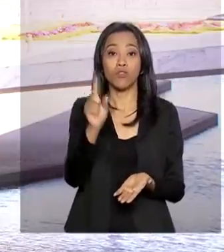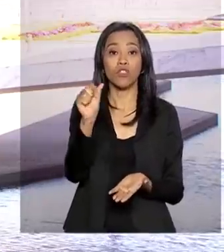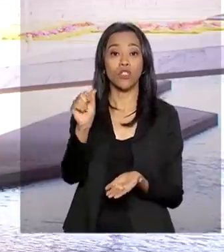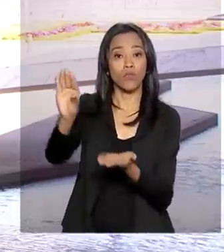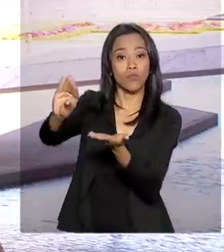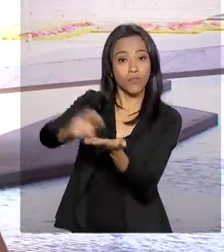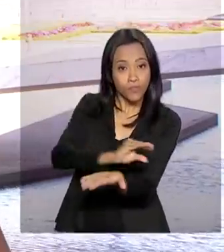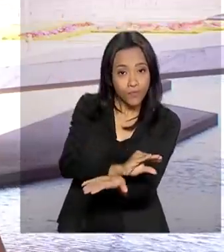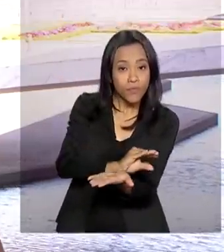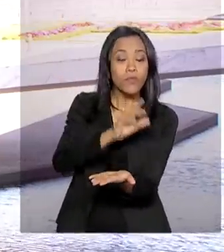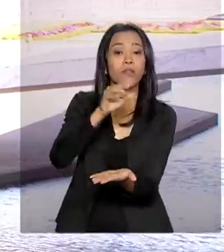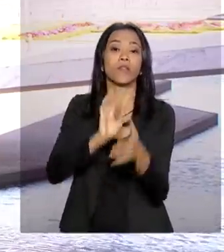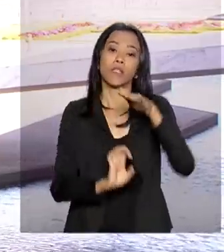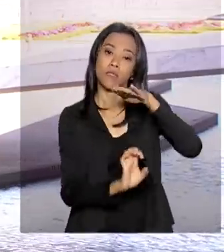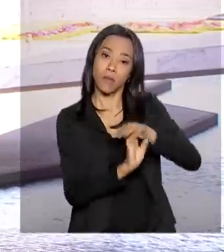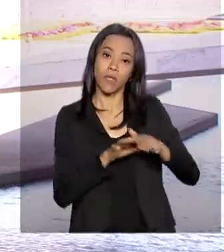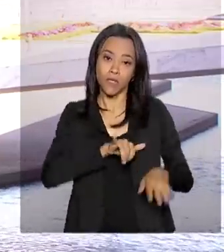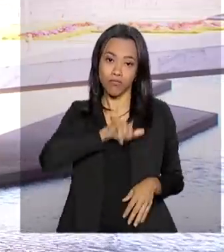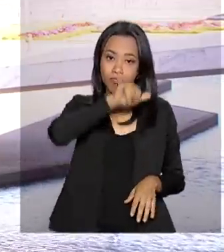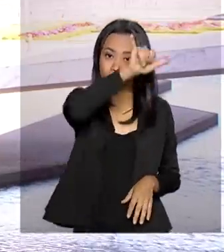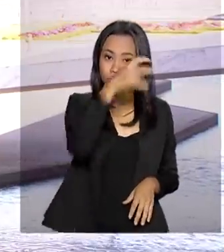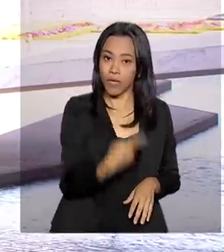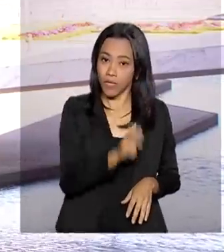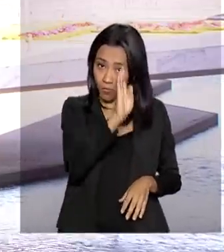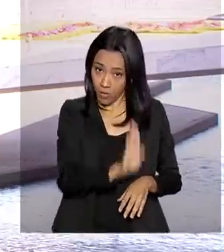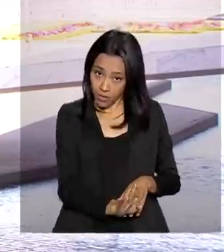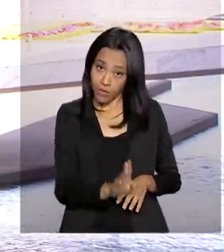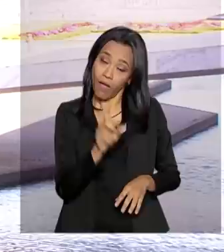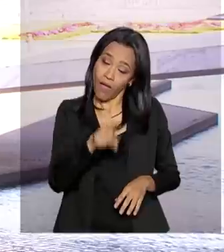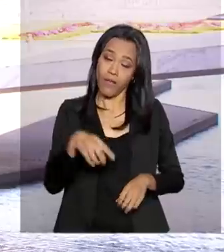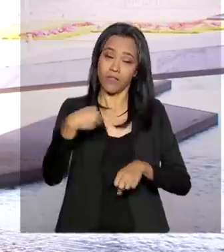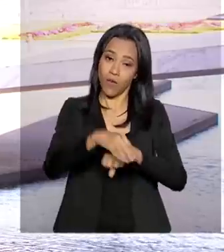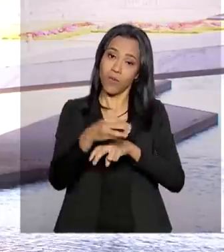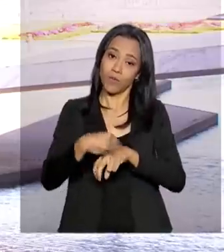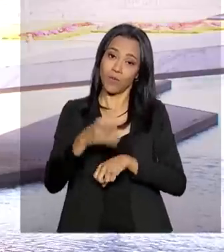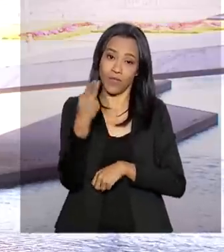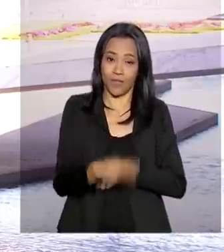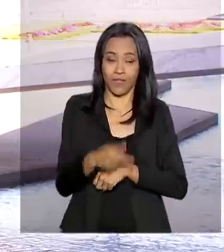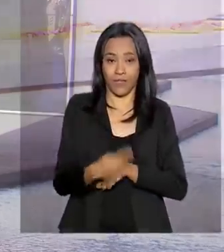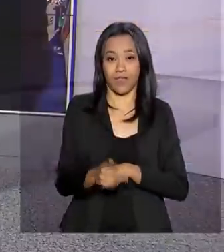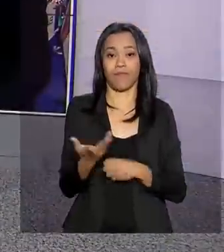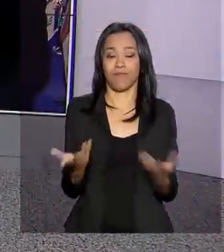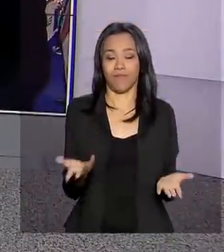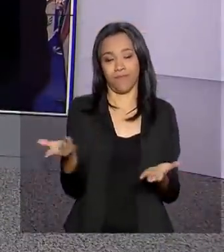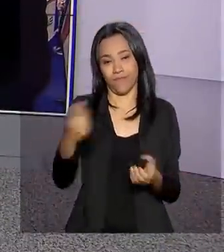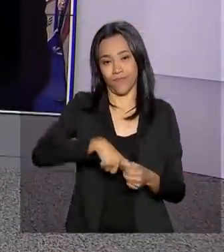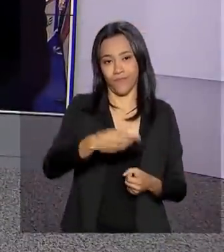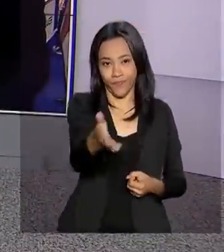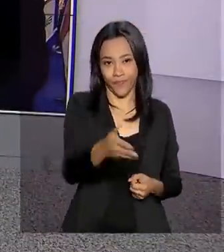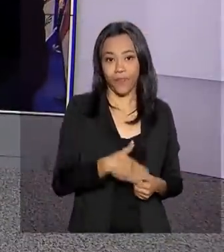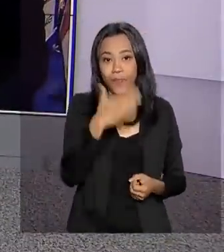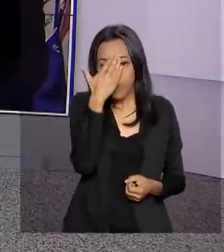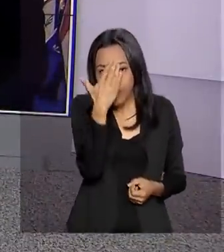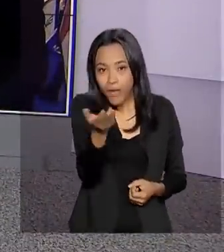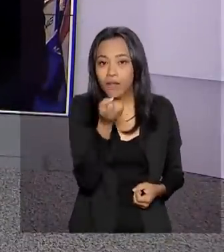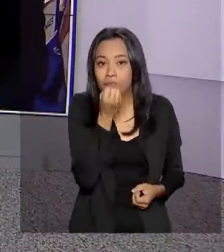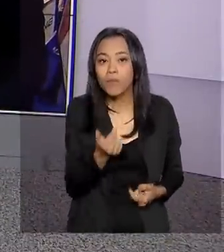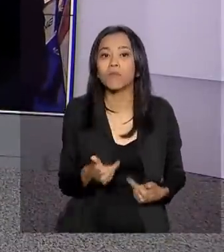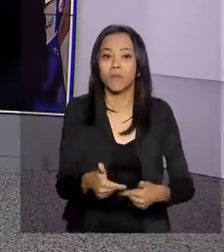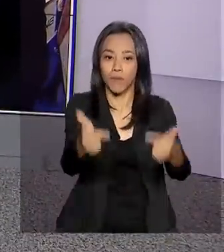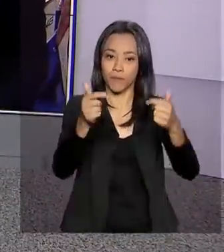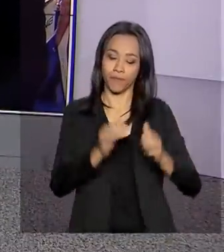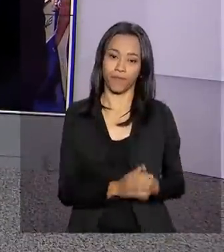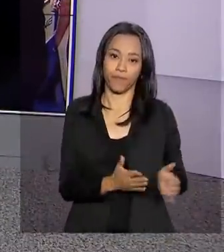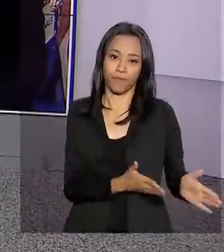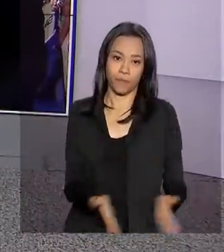em companhias aéreas sediadas aqui no brasil essas são as informações do congresso carla voto com você ligada à fama bom trabalho pra você